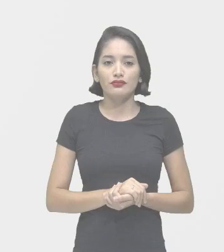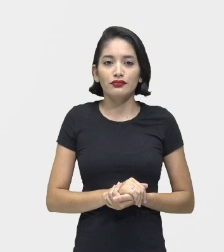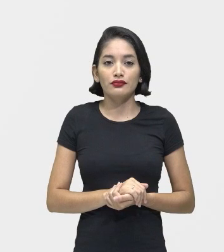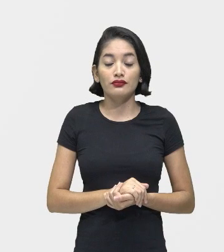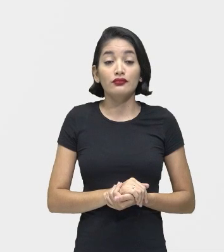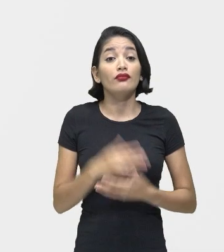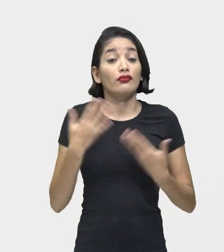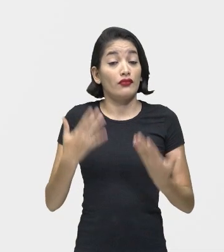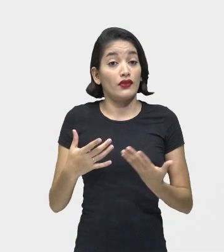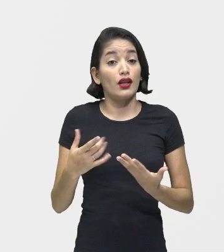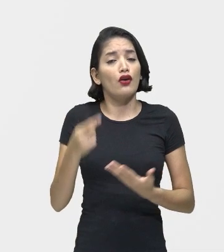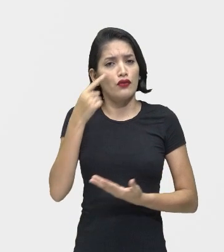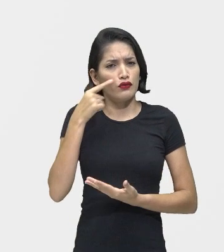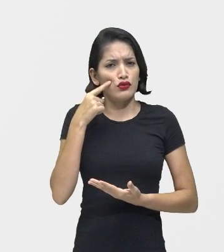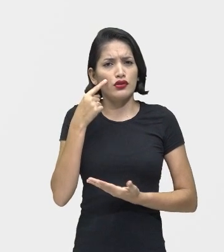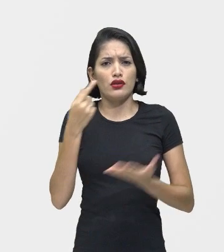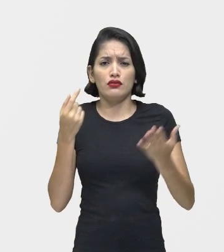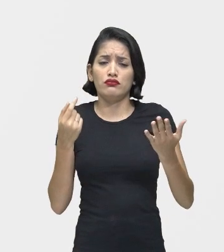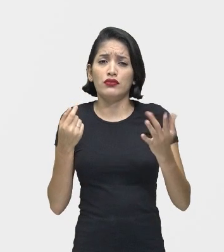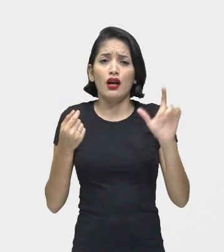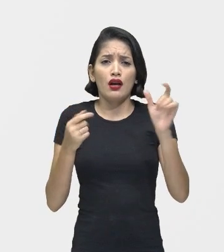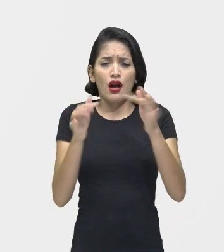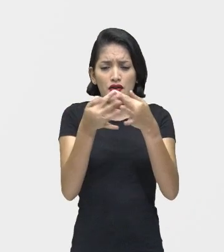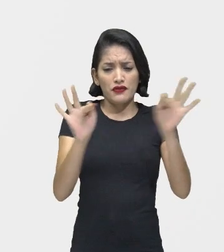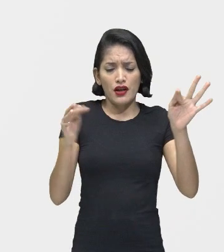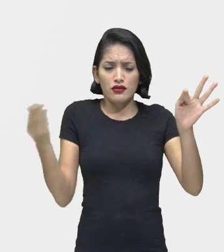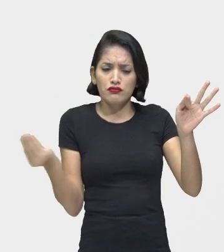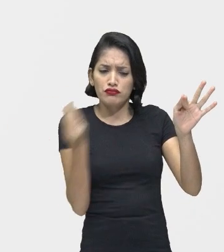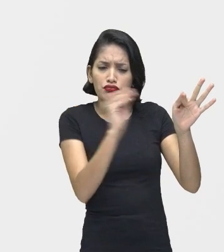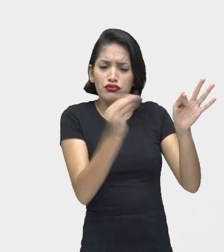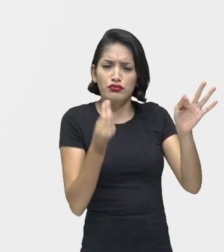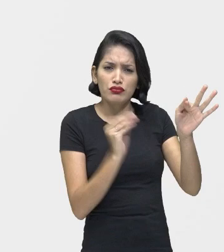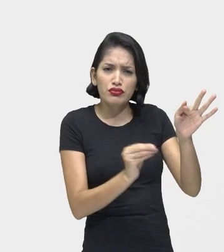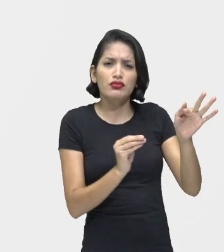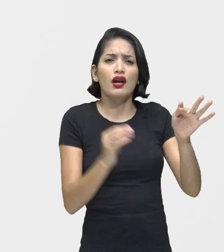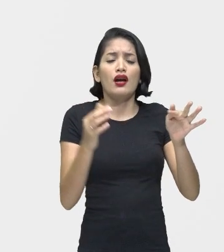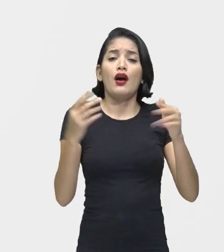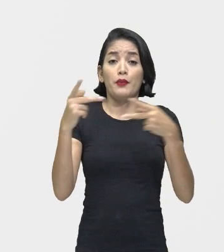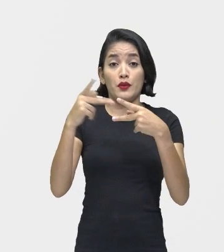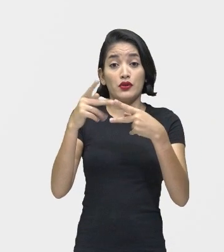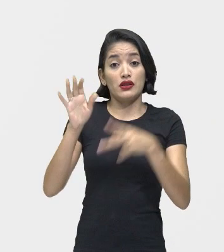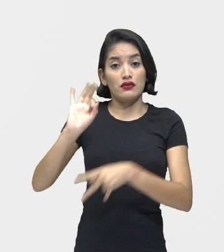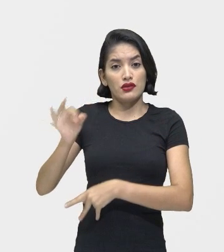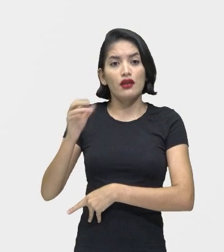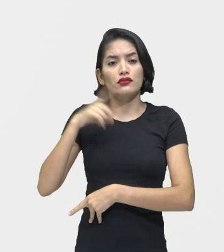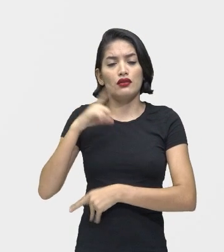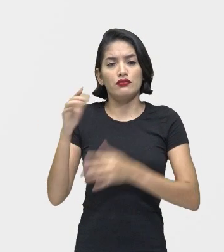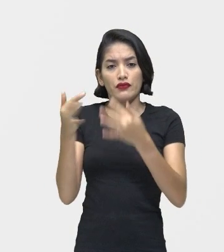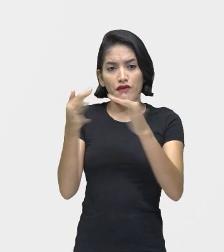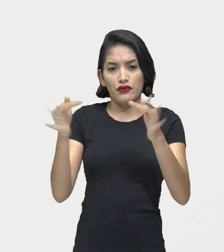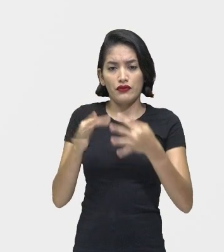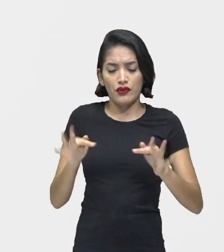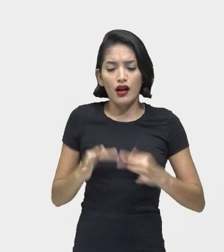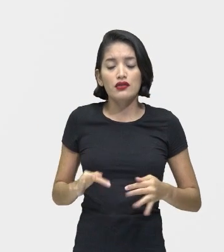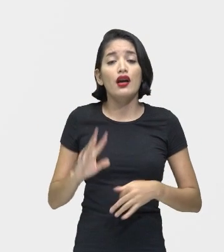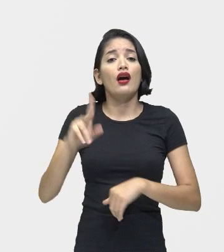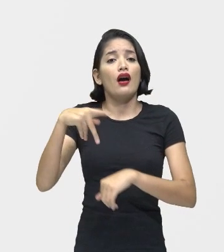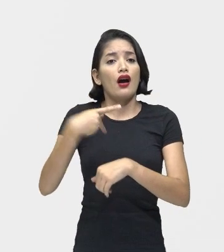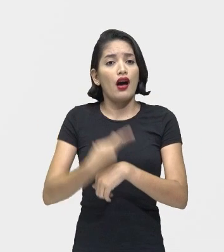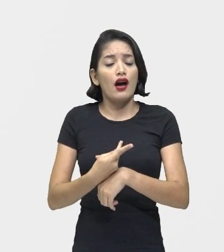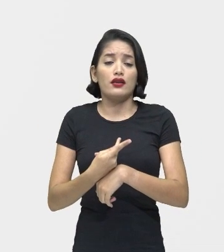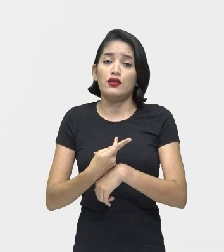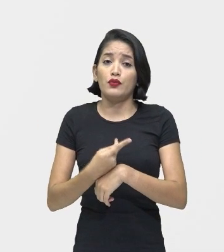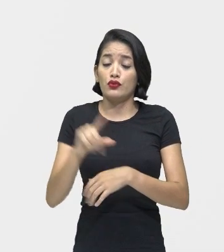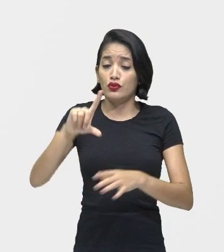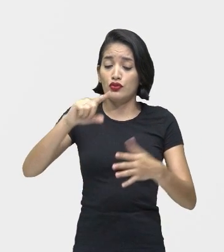Então, temos aí, olha, vocês vão preencher os espaços com a preposição correta, né? Temos as frases, e depois vocês vão marcar